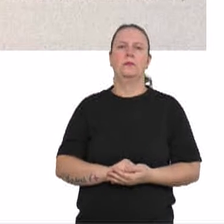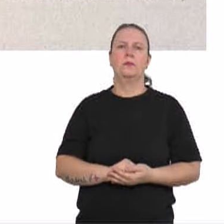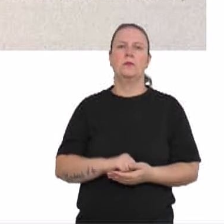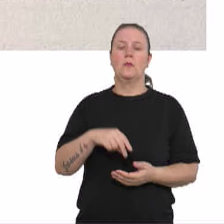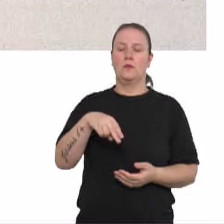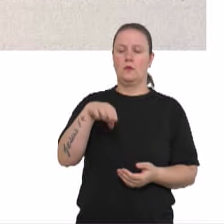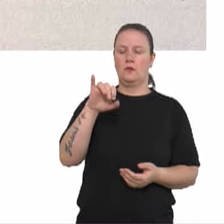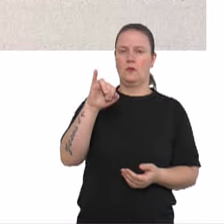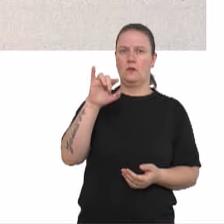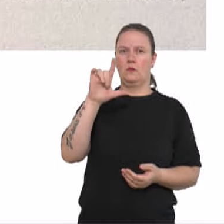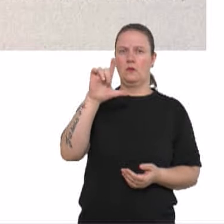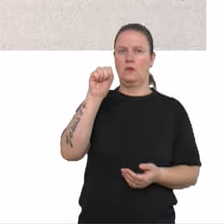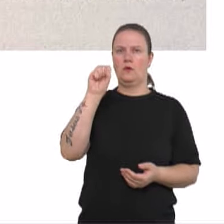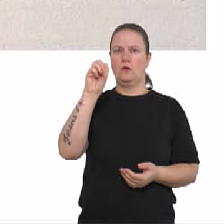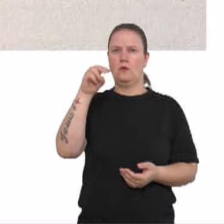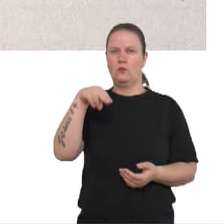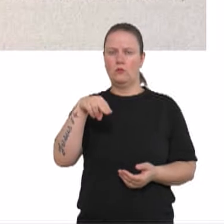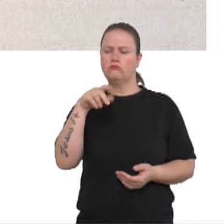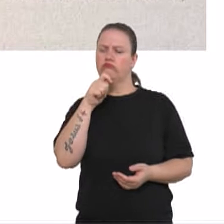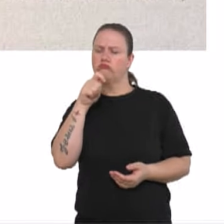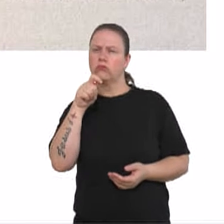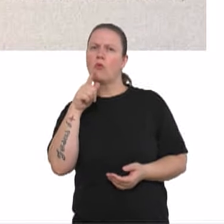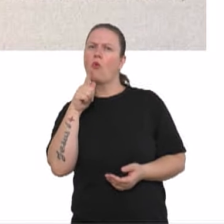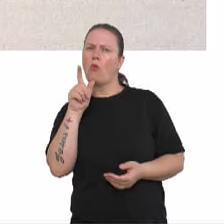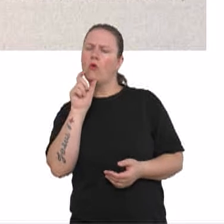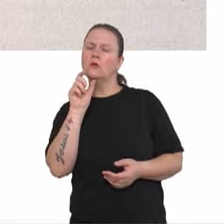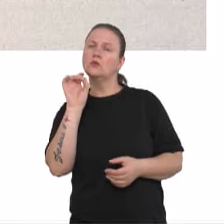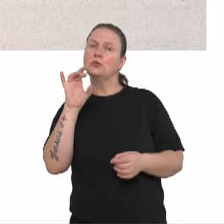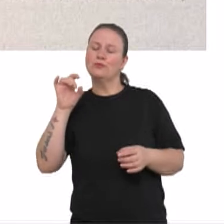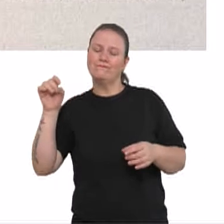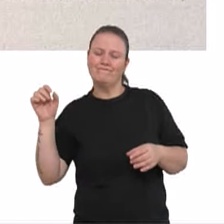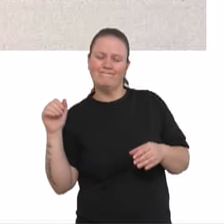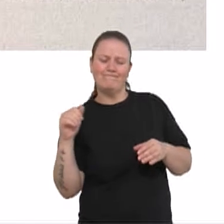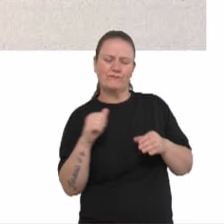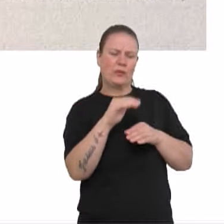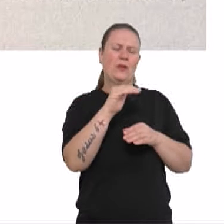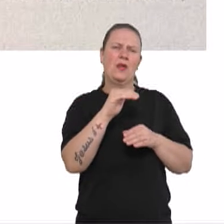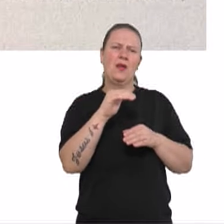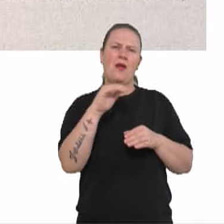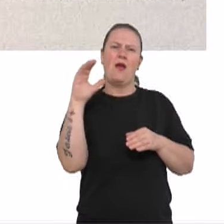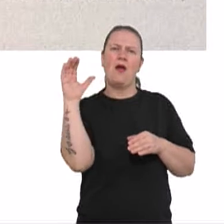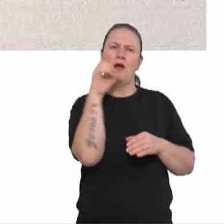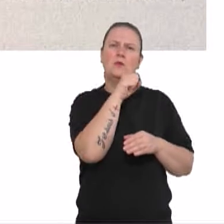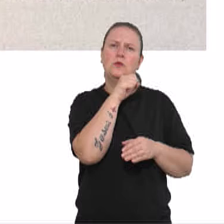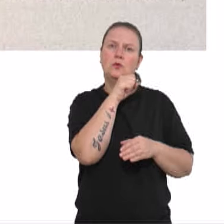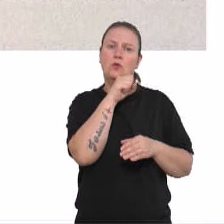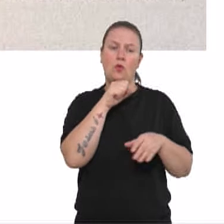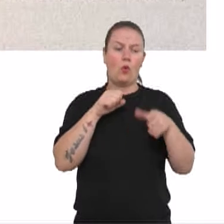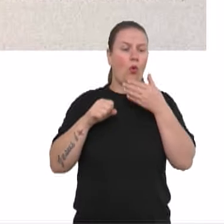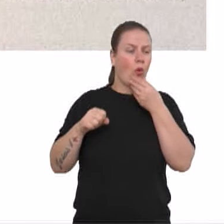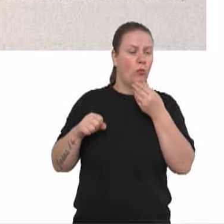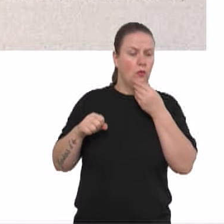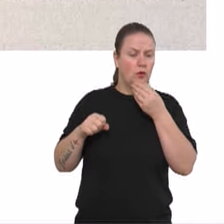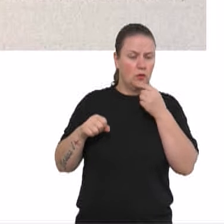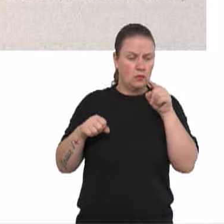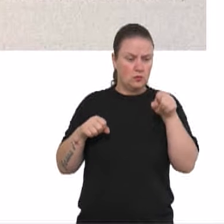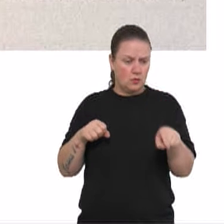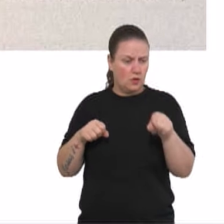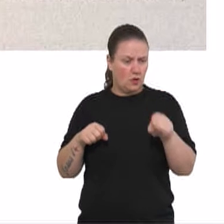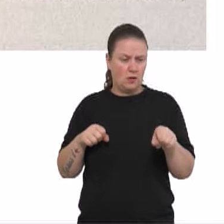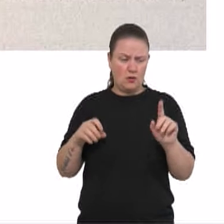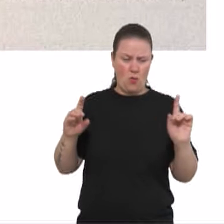Nilson César, locutor. Era só um tapinha, só que não deu. O Pedrinho, grande finta do